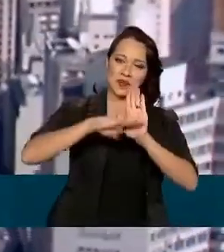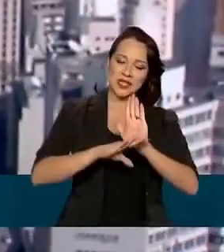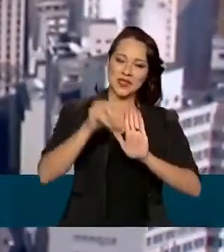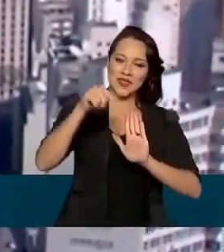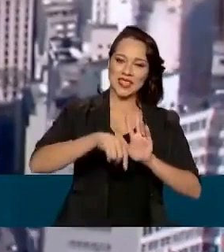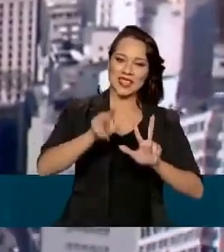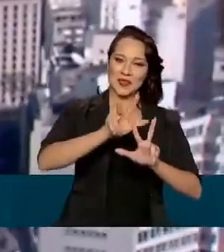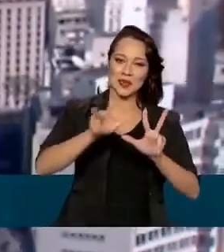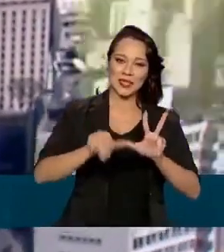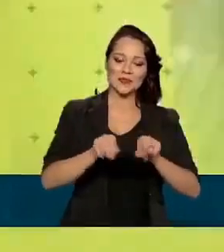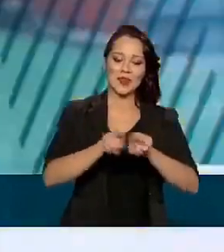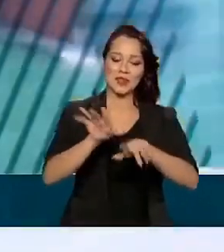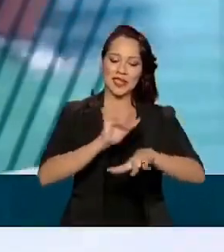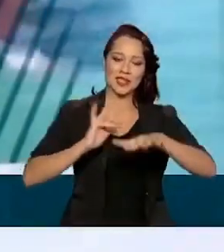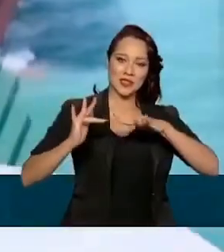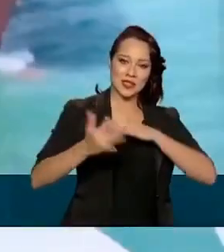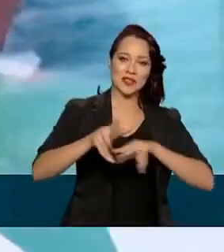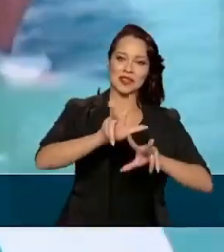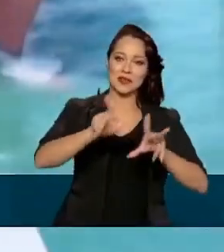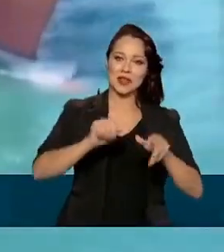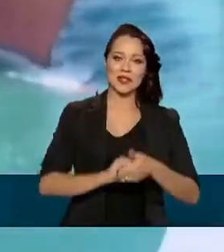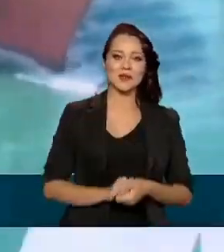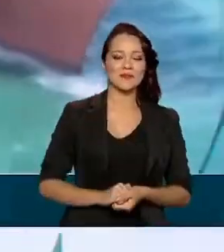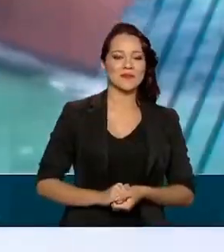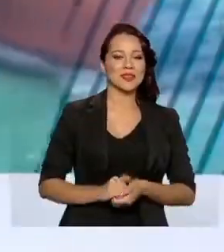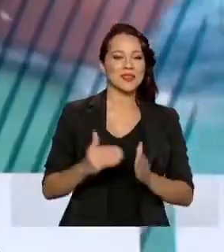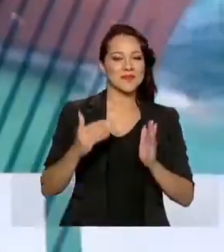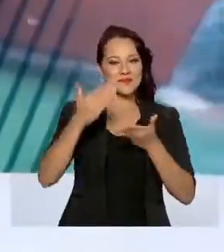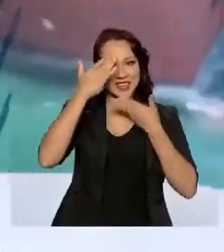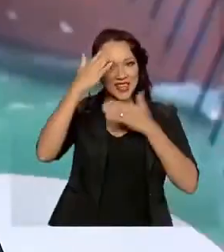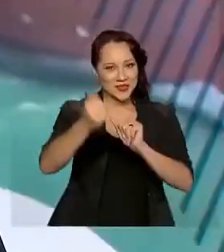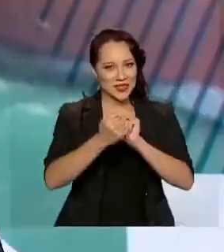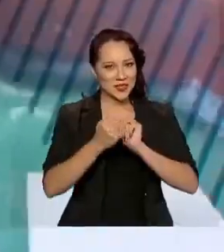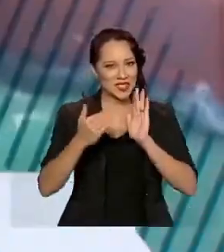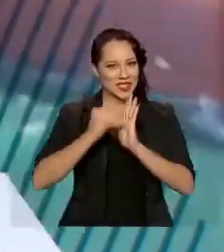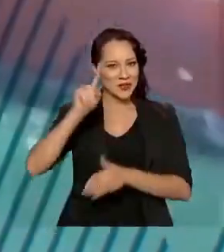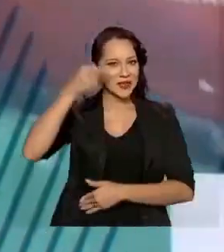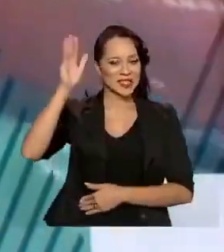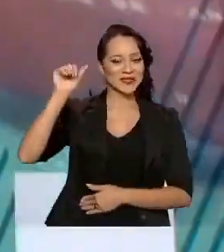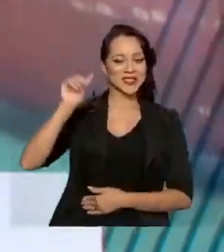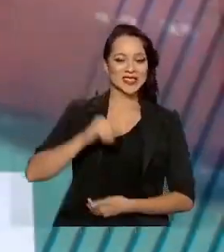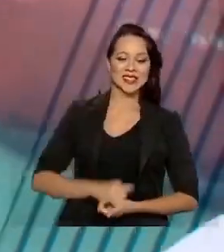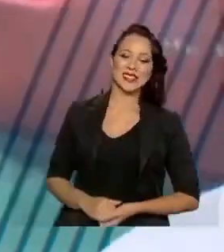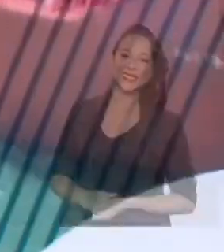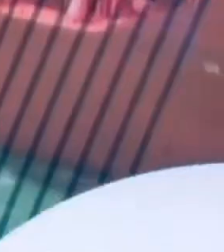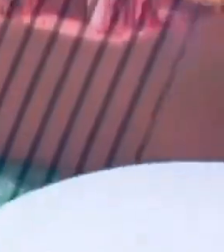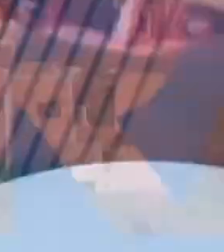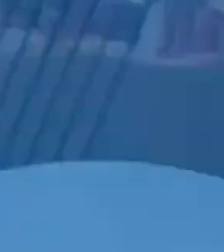programação e também pelas redes sociais da TV Brasil. Muito obrigado pela companhia. Até a próxima.